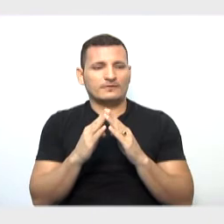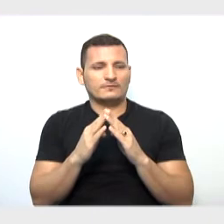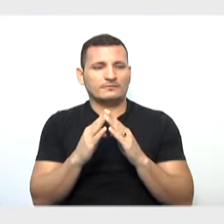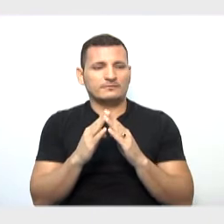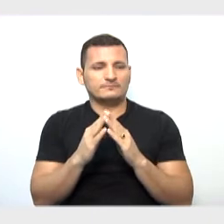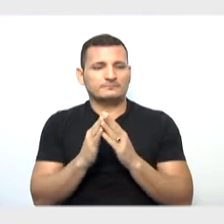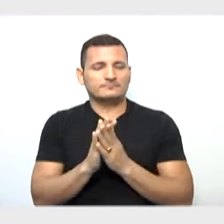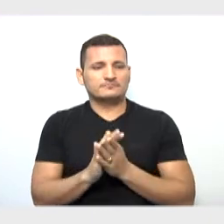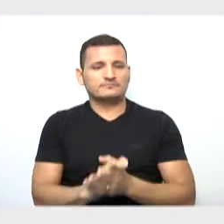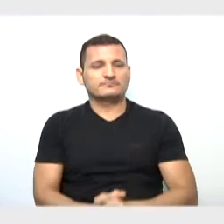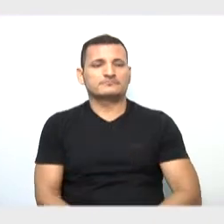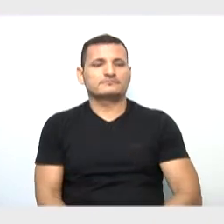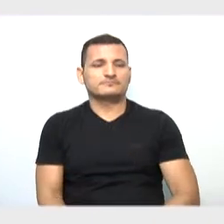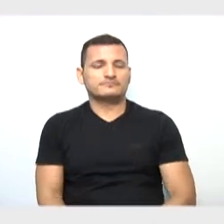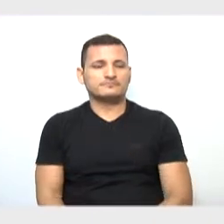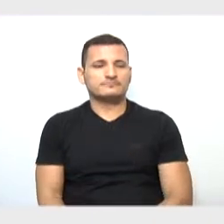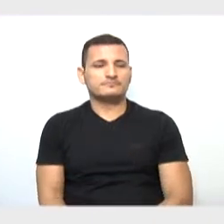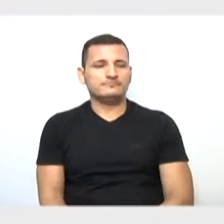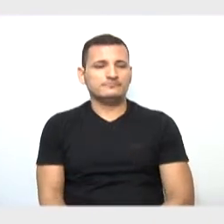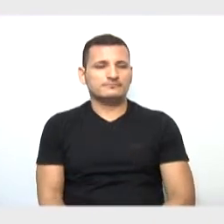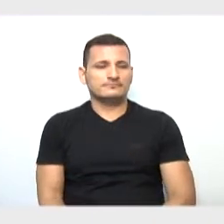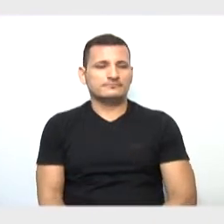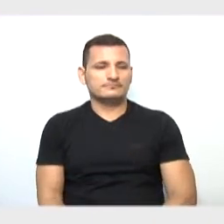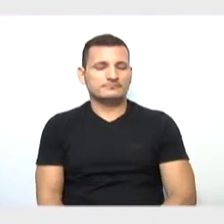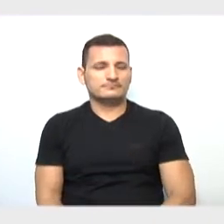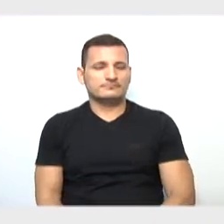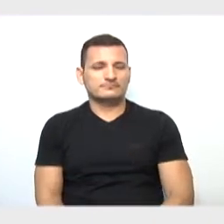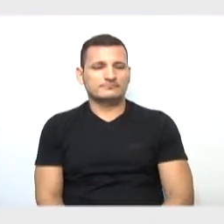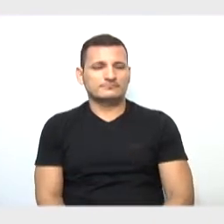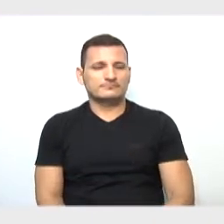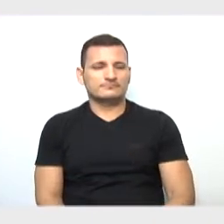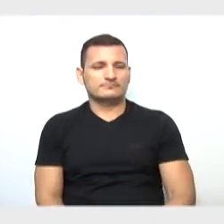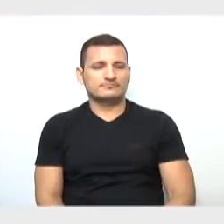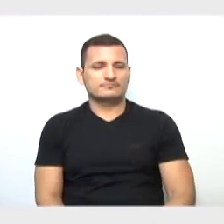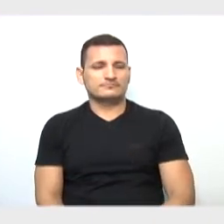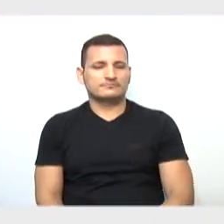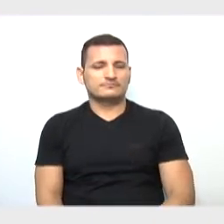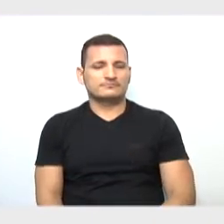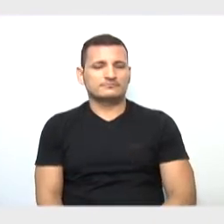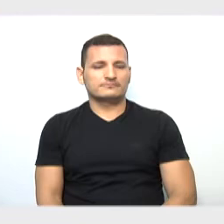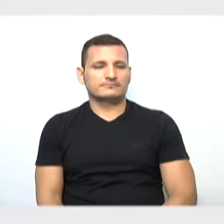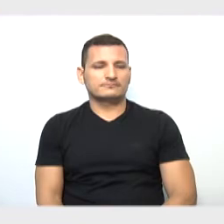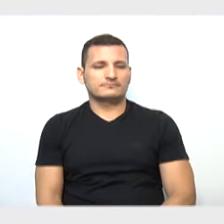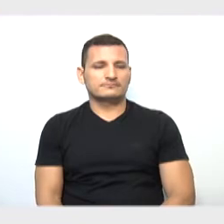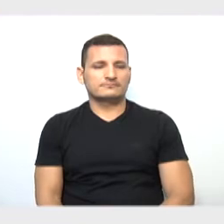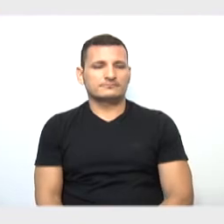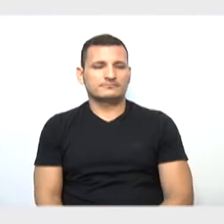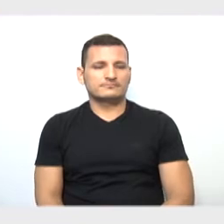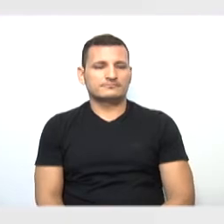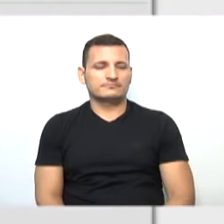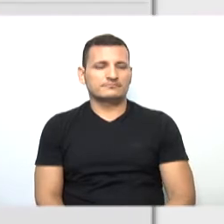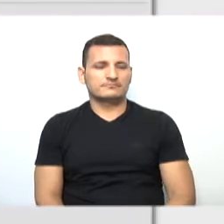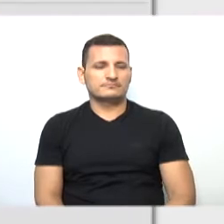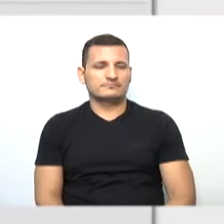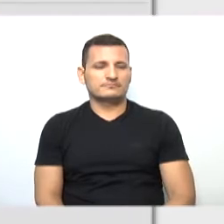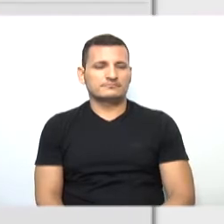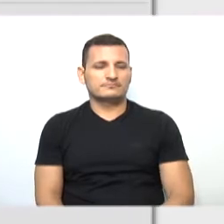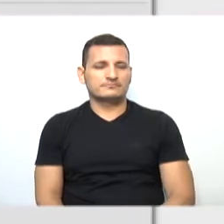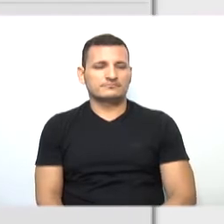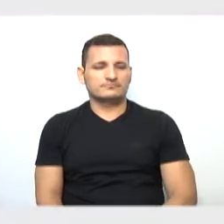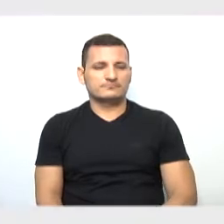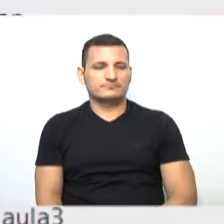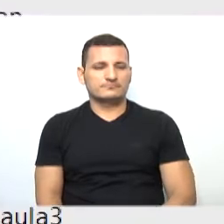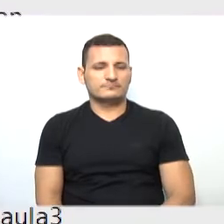fazer tudo direitinho na casa de vocês, certo, pessoal? Então vou abrir aqui um novo arquivo, já abri, vou salvar